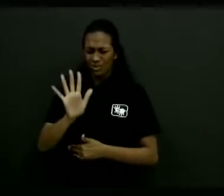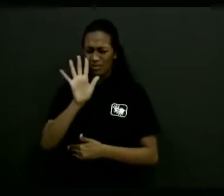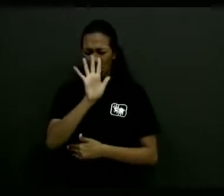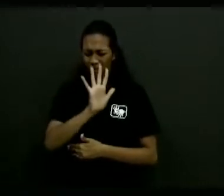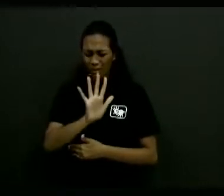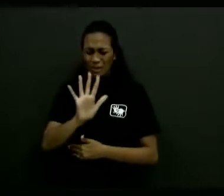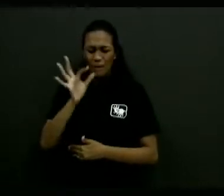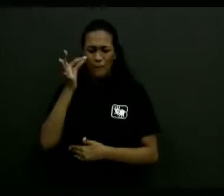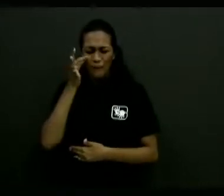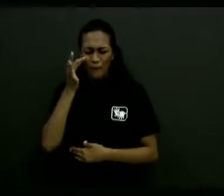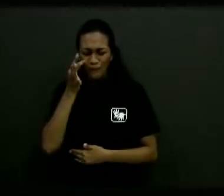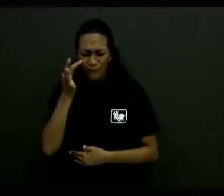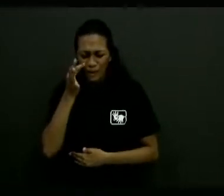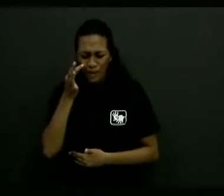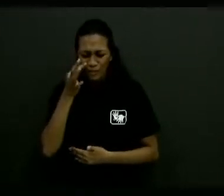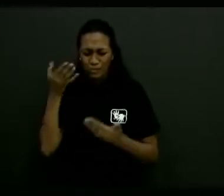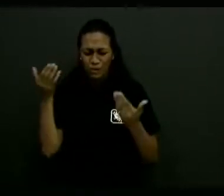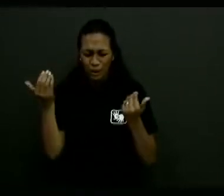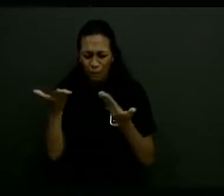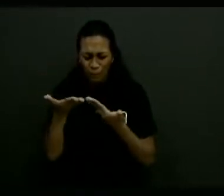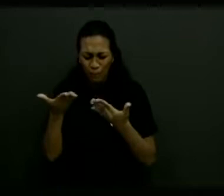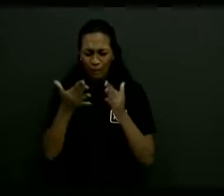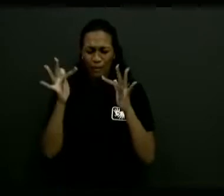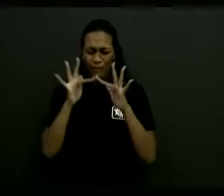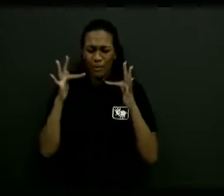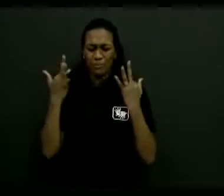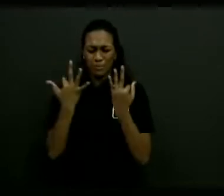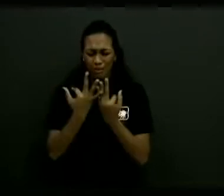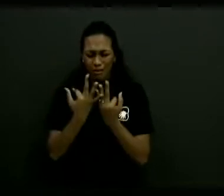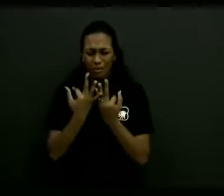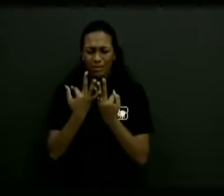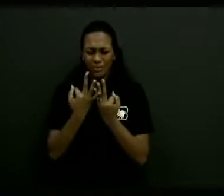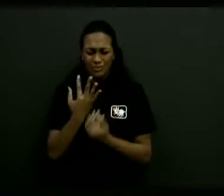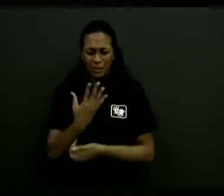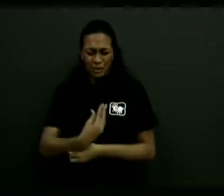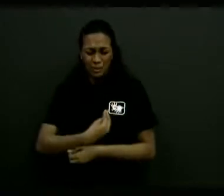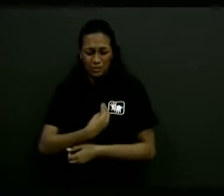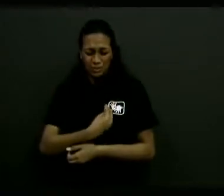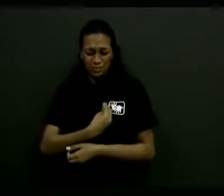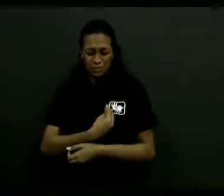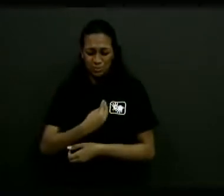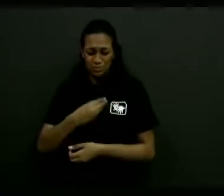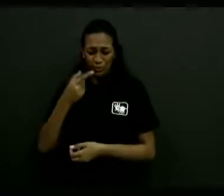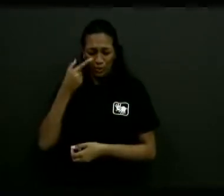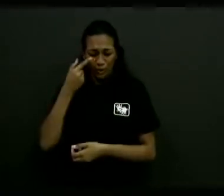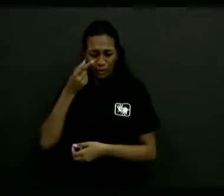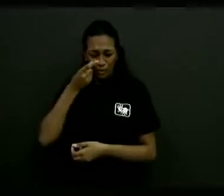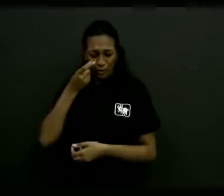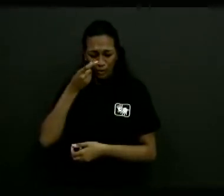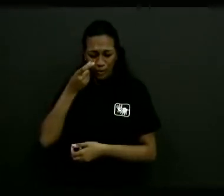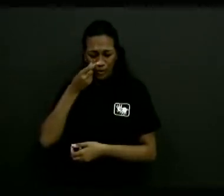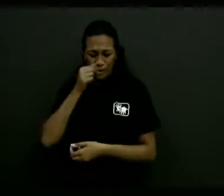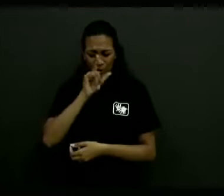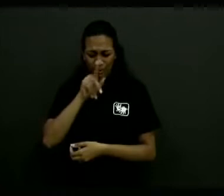ao vivo conosco nesse momento, as famílias aqui representadas, conectada nesse momento ao vivo, nesse